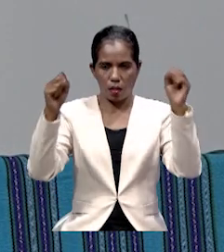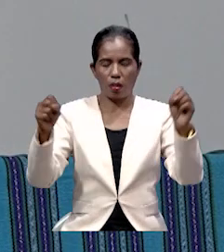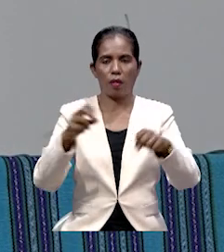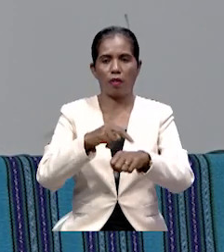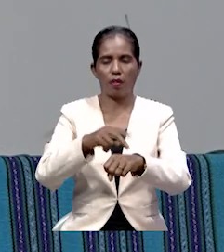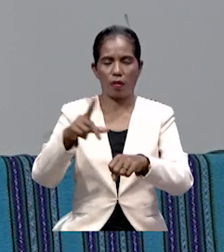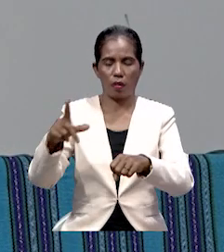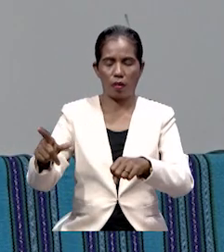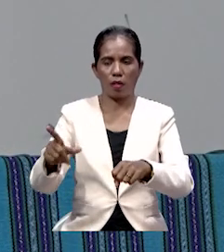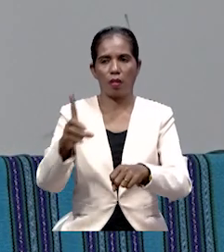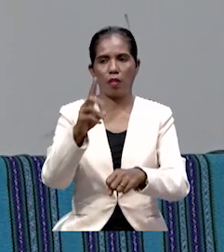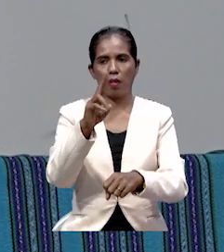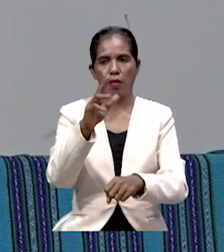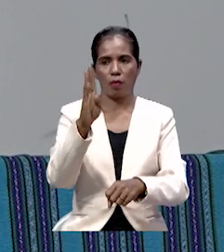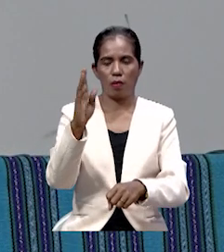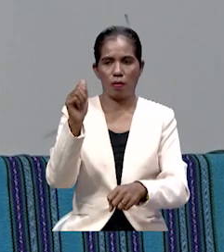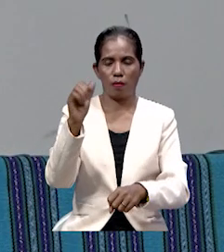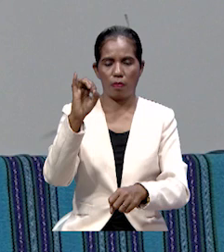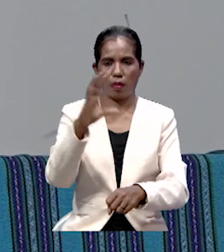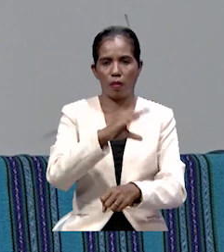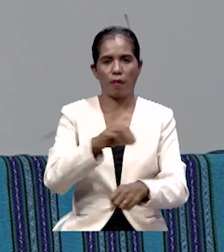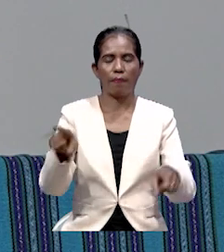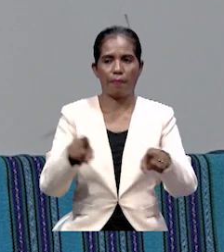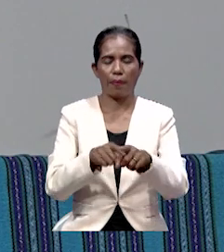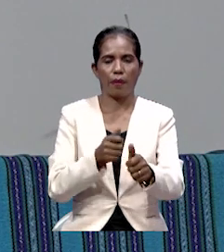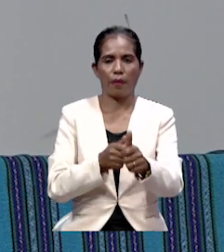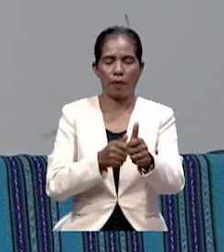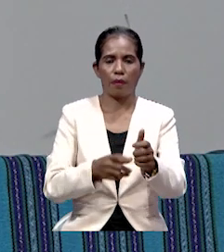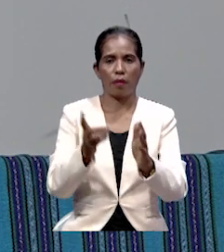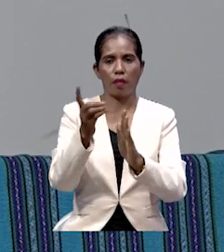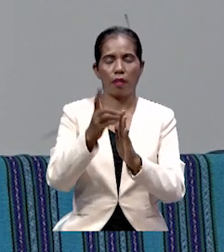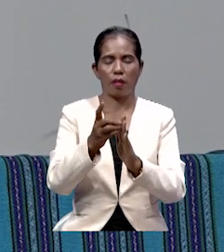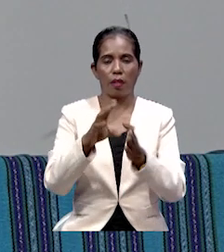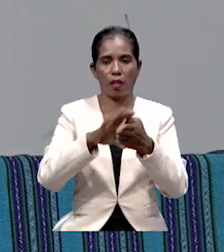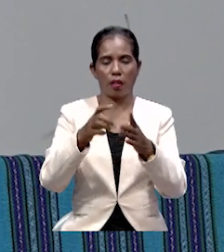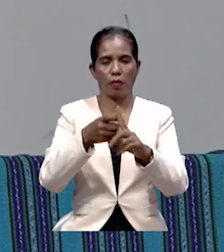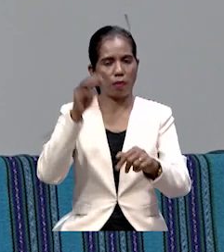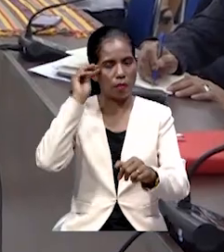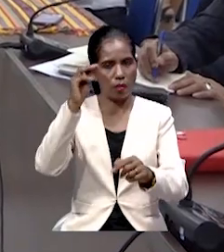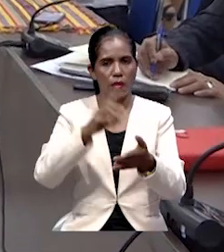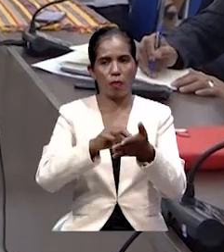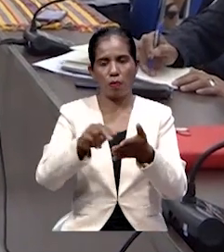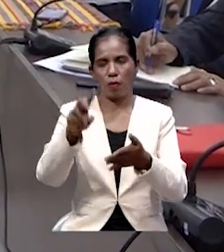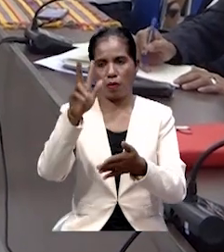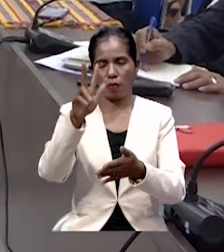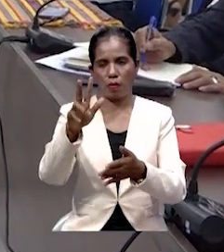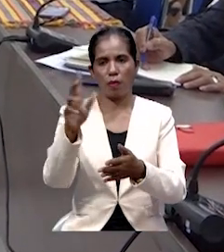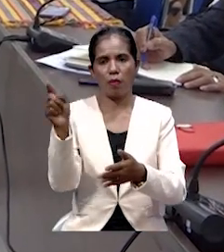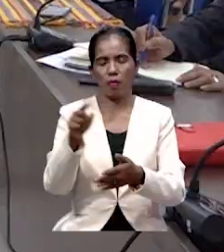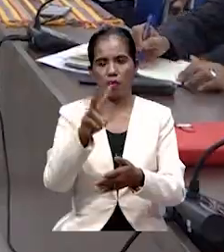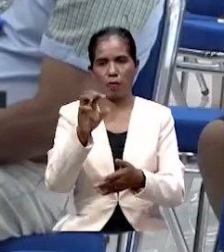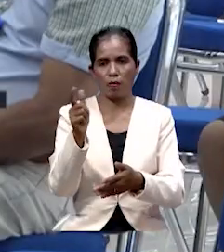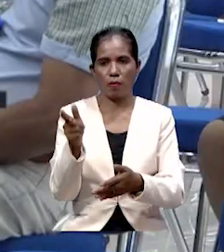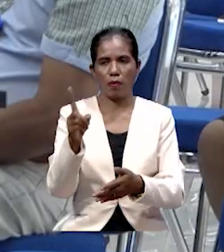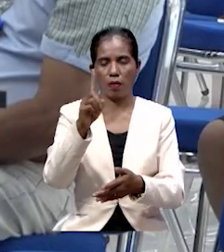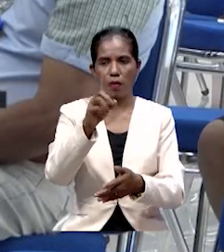Nacional Expo Dubai Timor-Leste. No nemos tuir despacho ministerial número tolu barra rihun rua ruanulo resinida. Loron